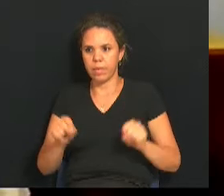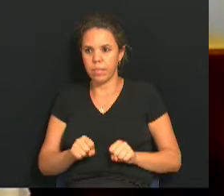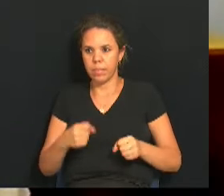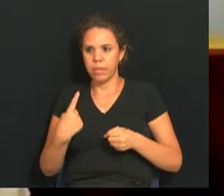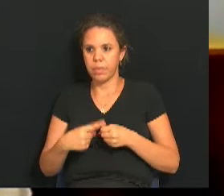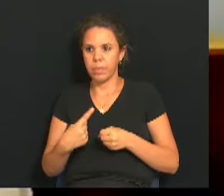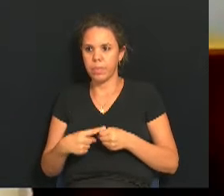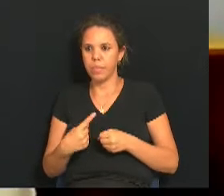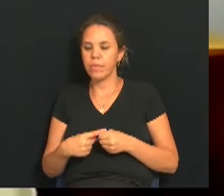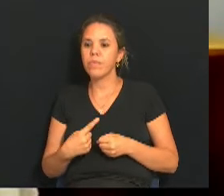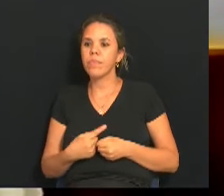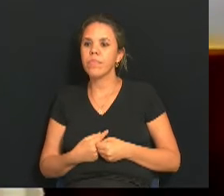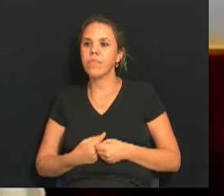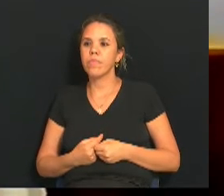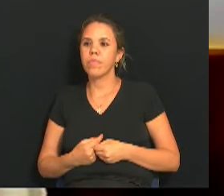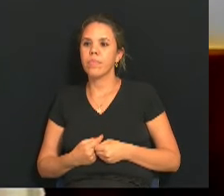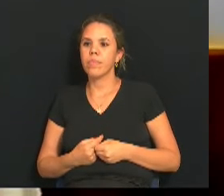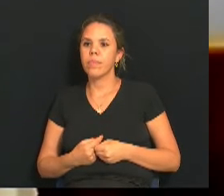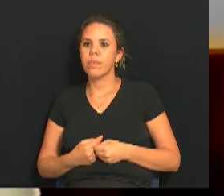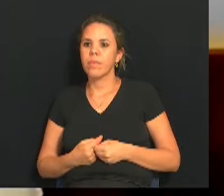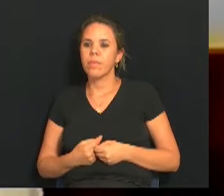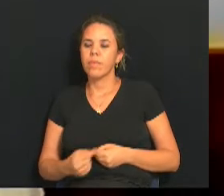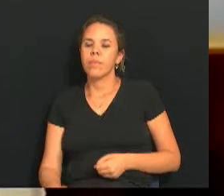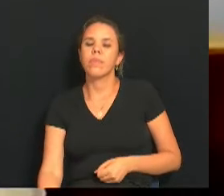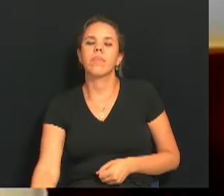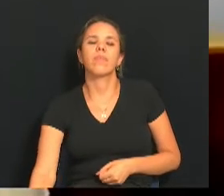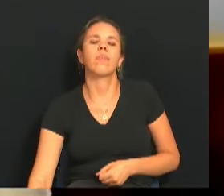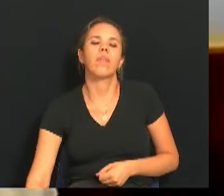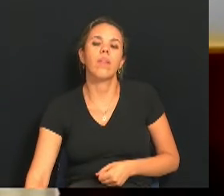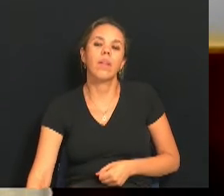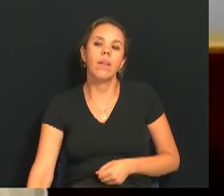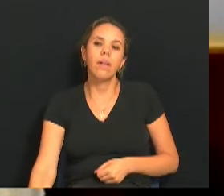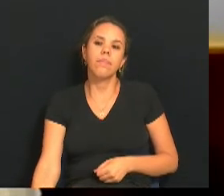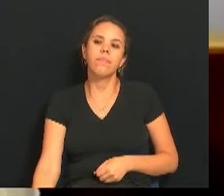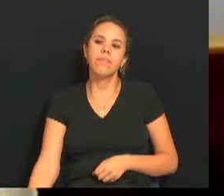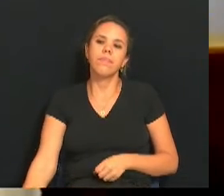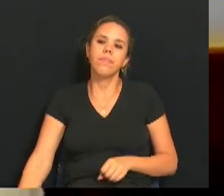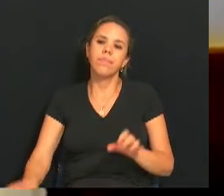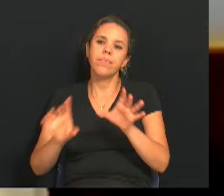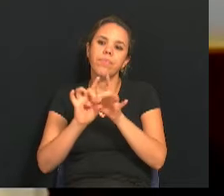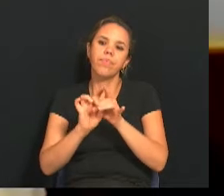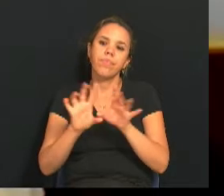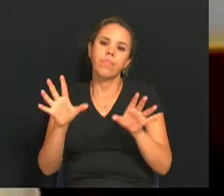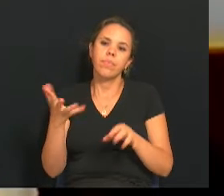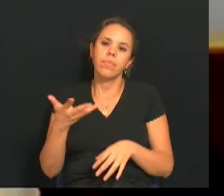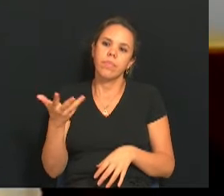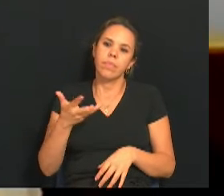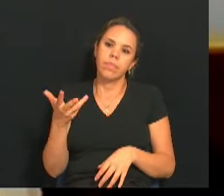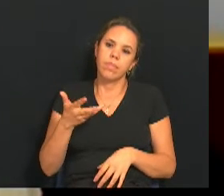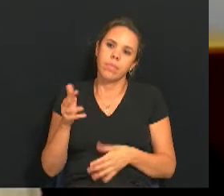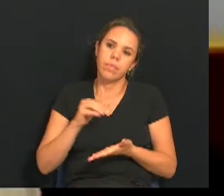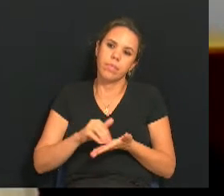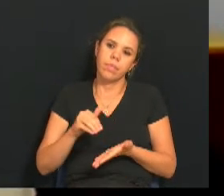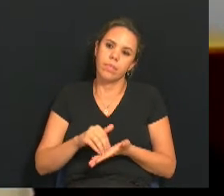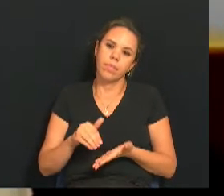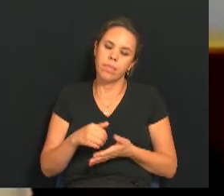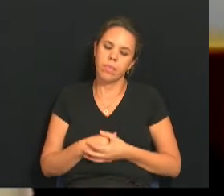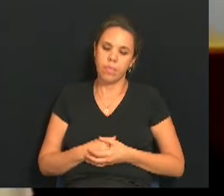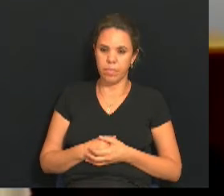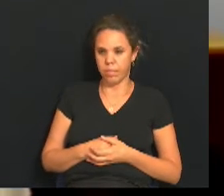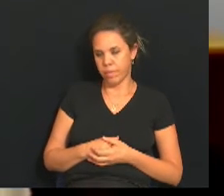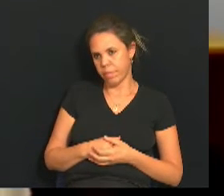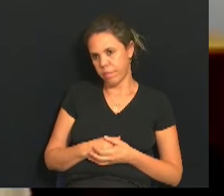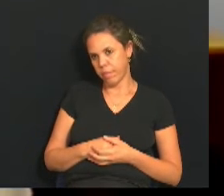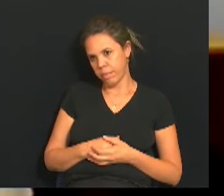municipal de ensino, ou seja, envolve a democratização da organização da Secretaria Municipal de Educação,